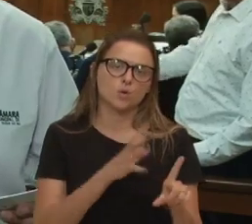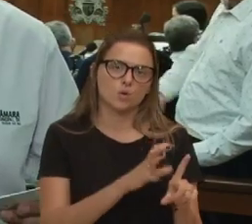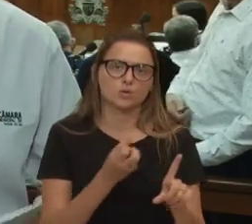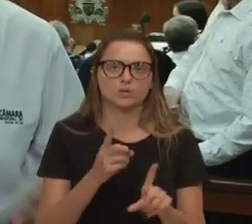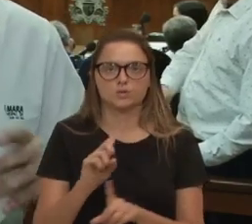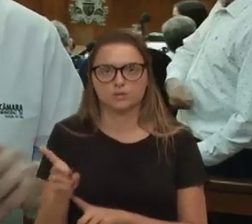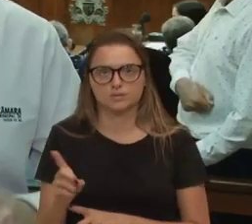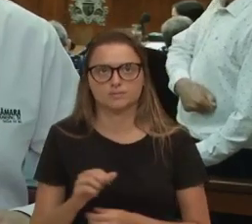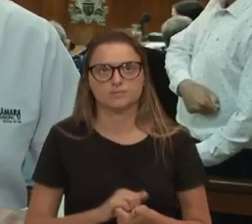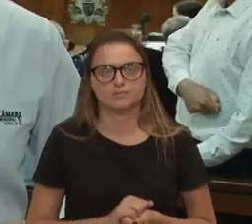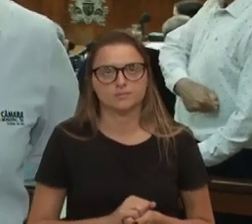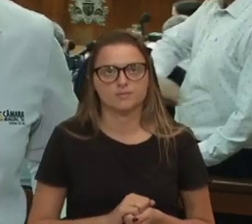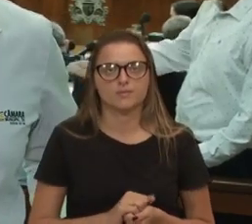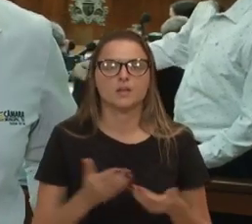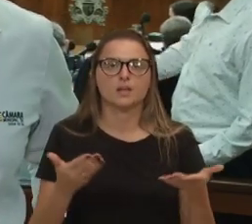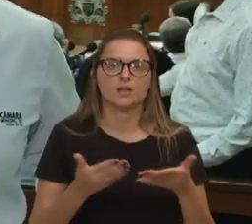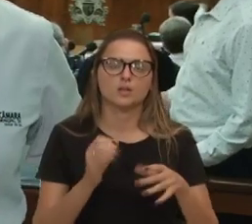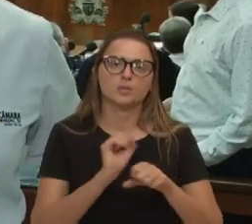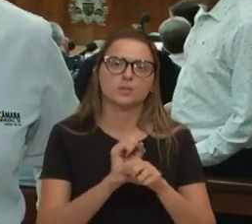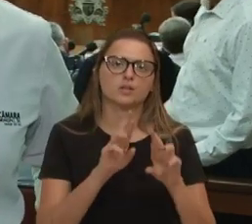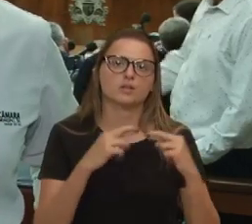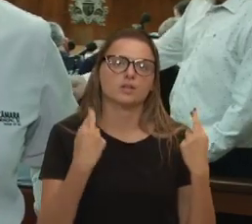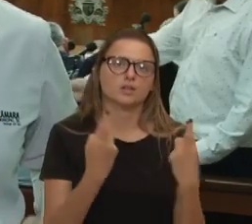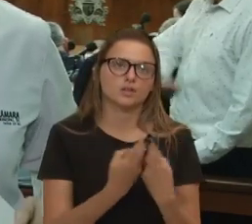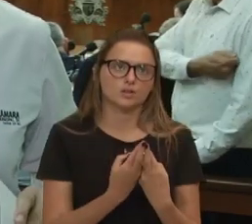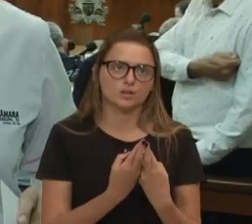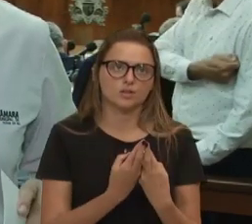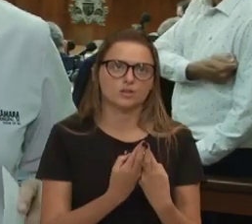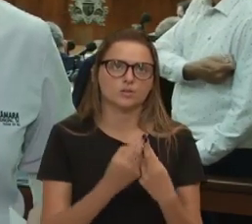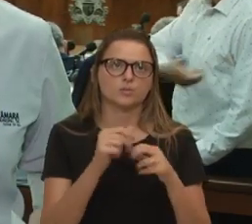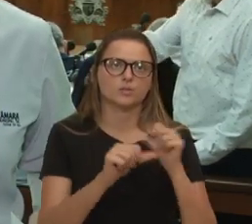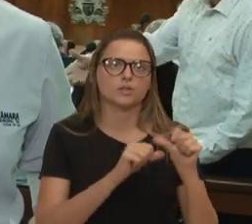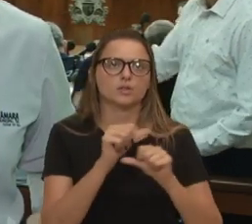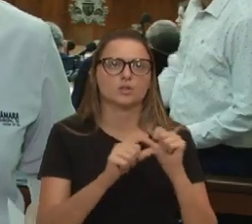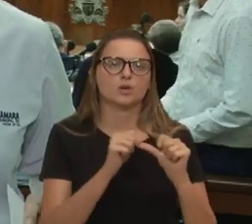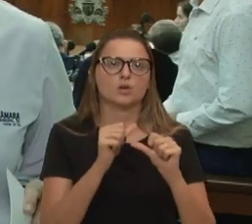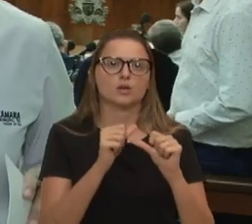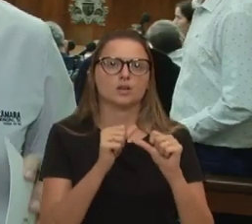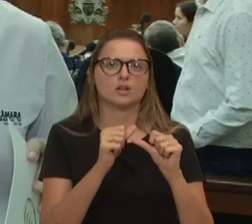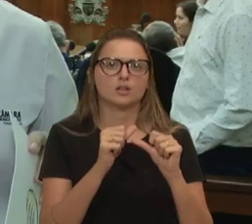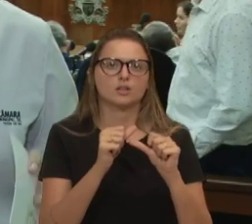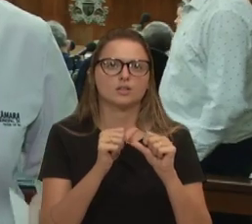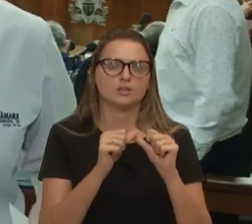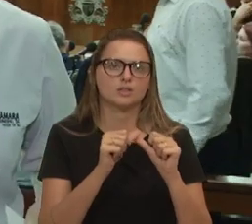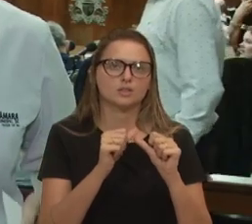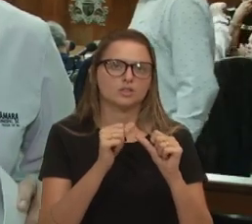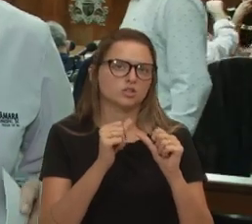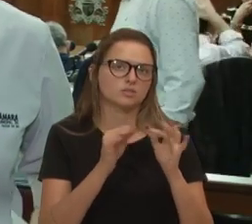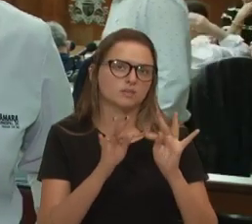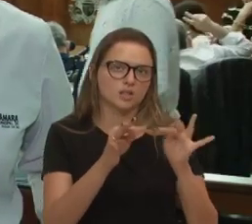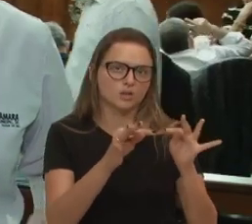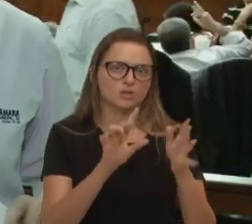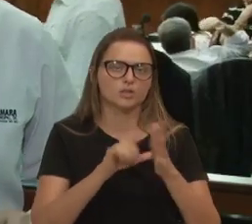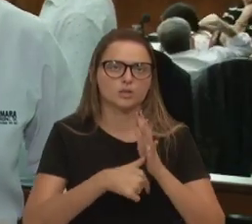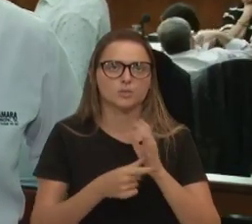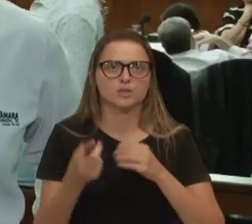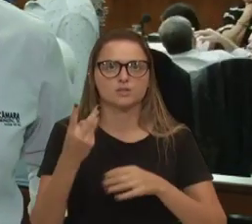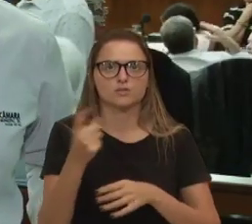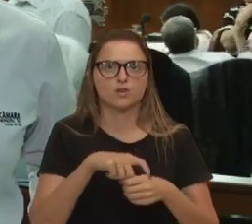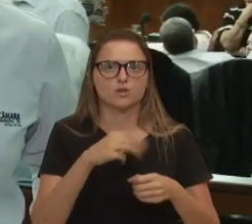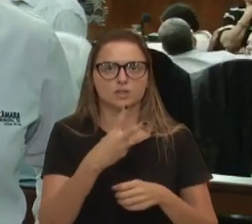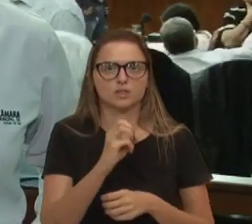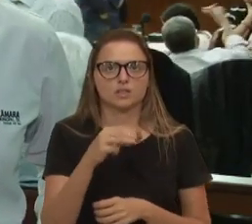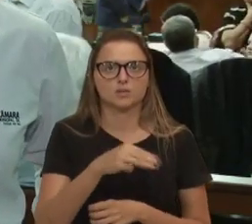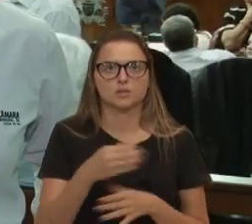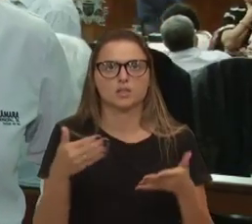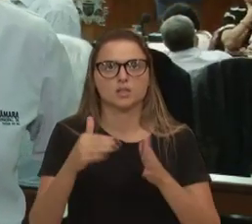não. Sessão, então, temporariamente suspensa para troca de equipamento. Dentro de 30 minutos será retomada. Você fica